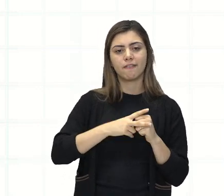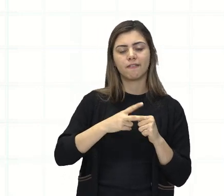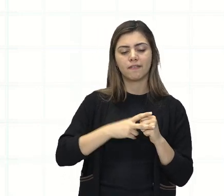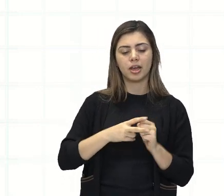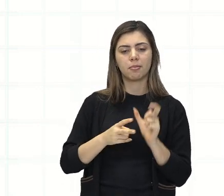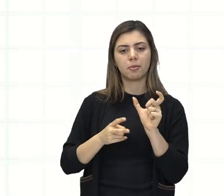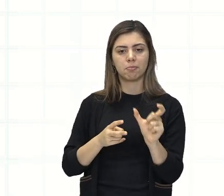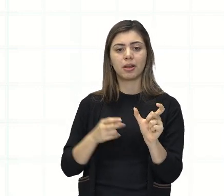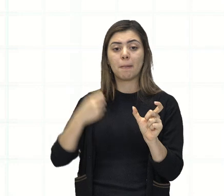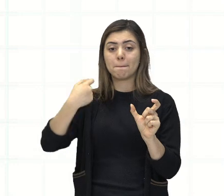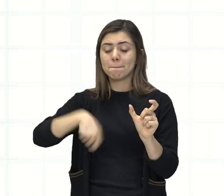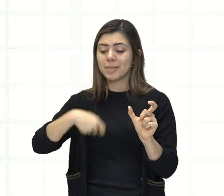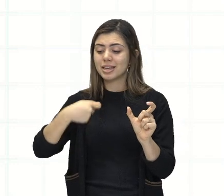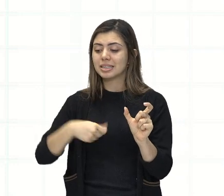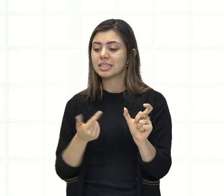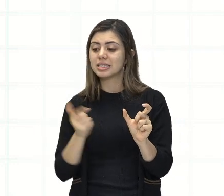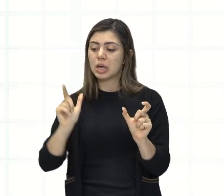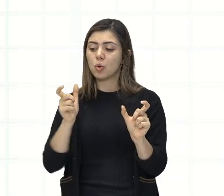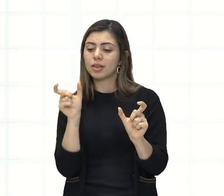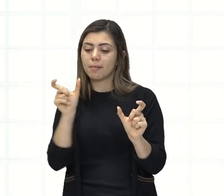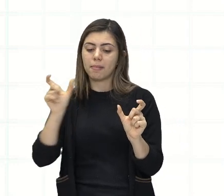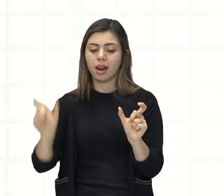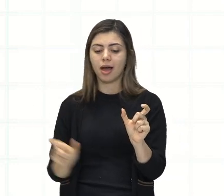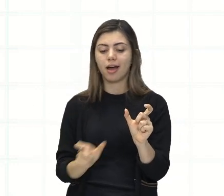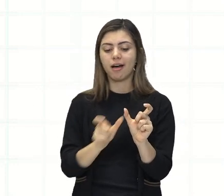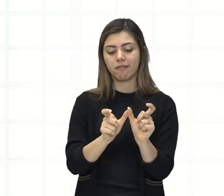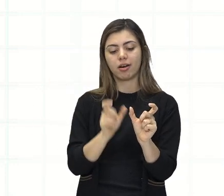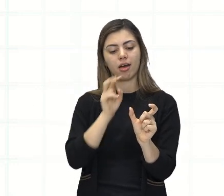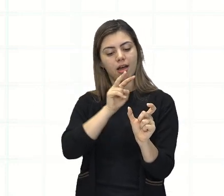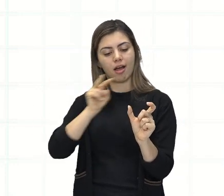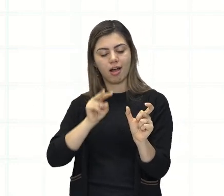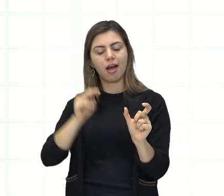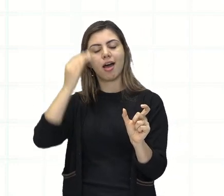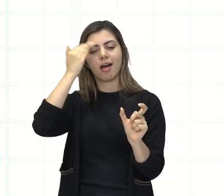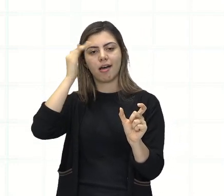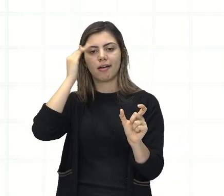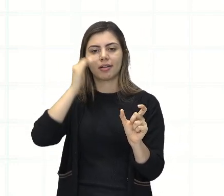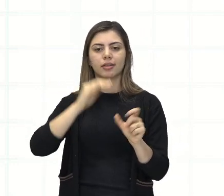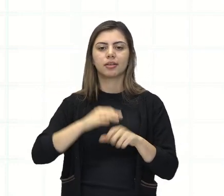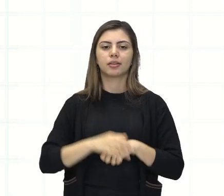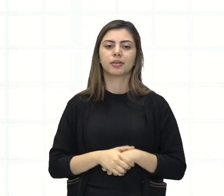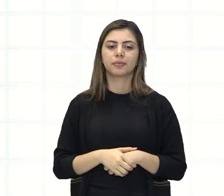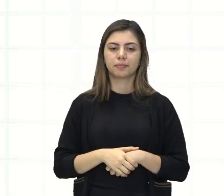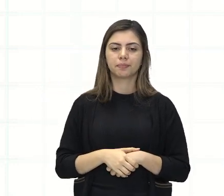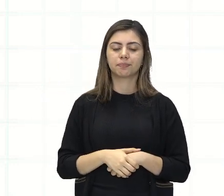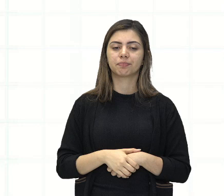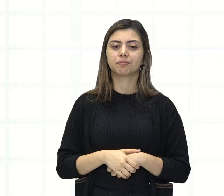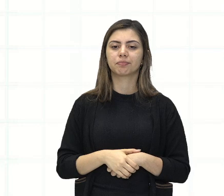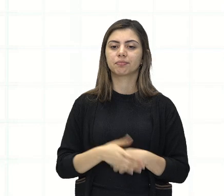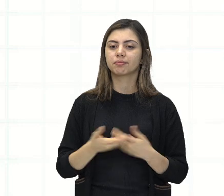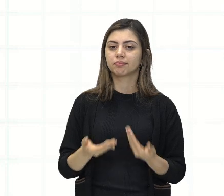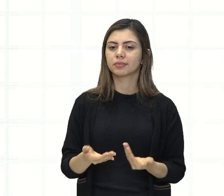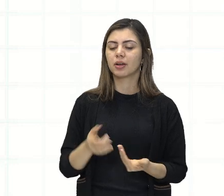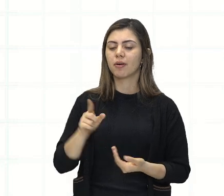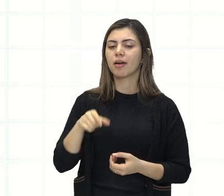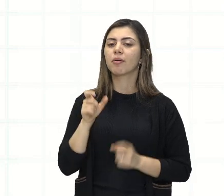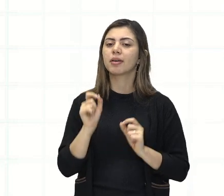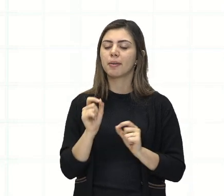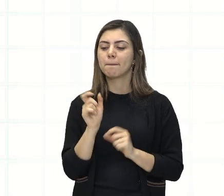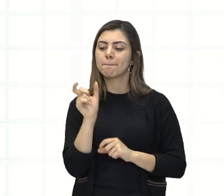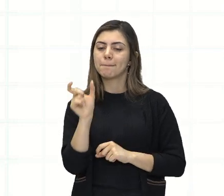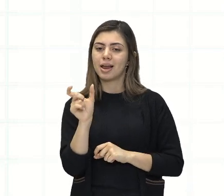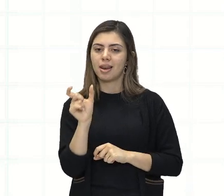a necessidade de complementação por outros termos. Turma, termos é